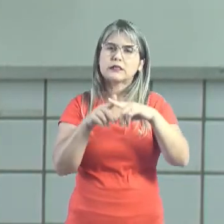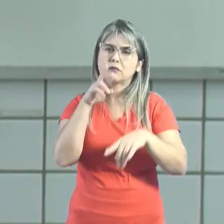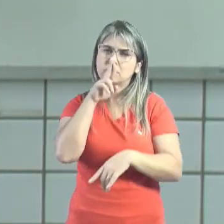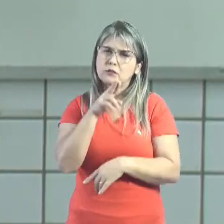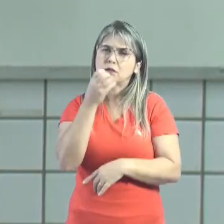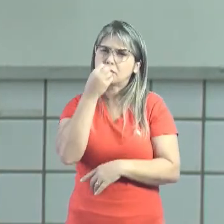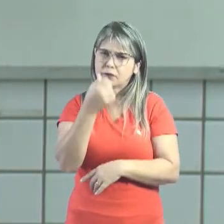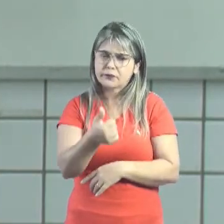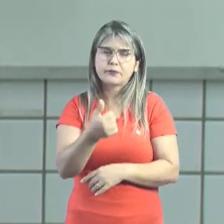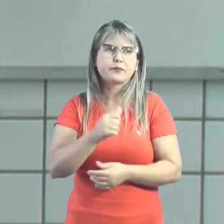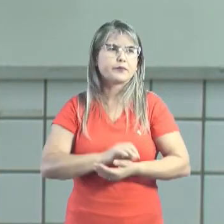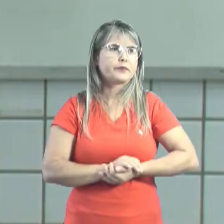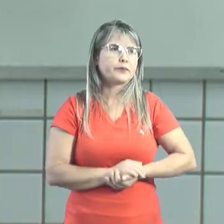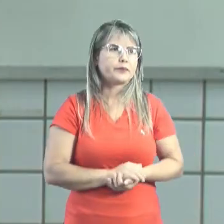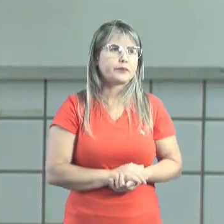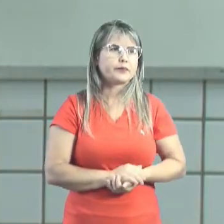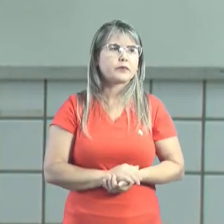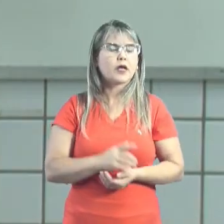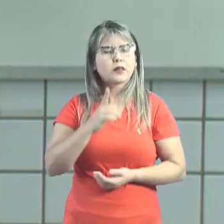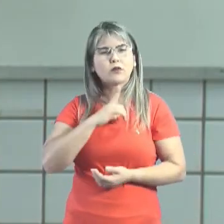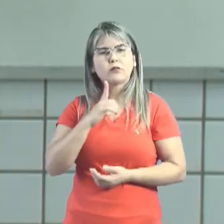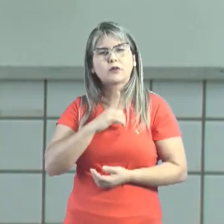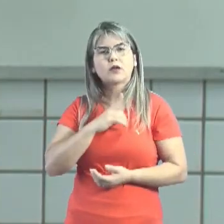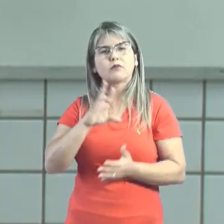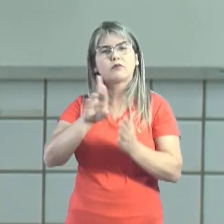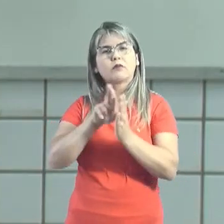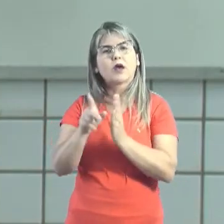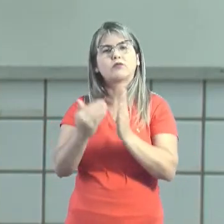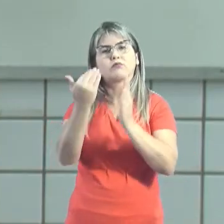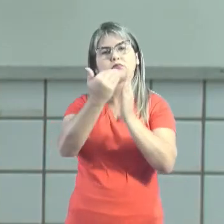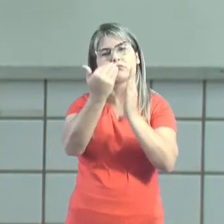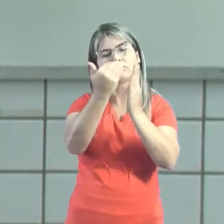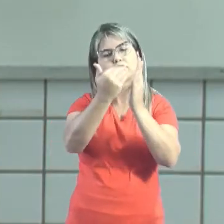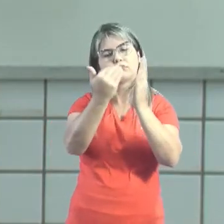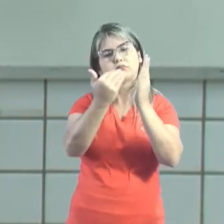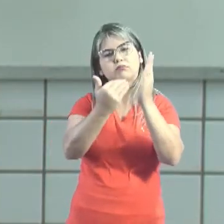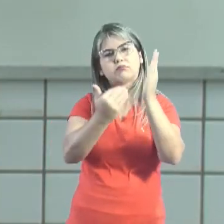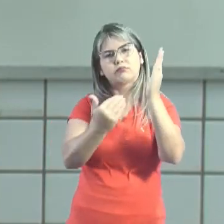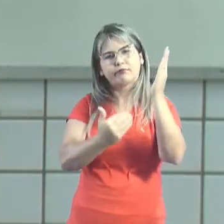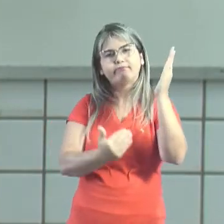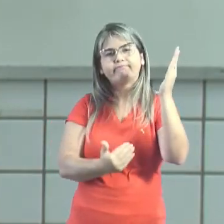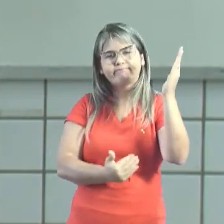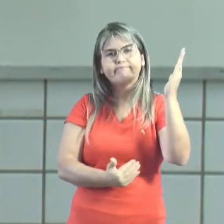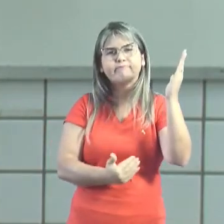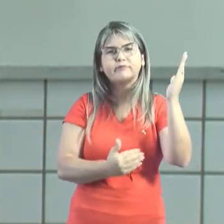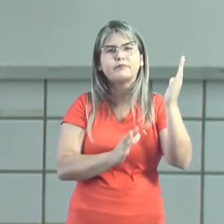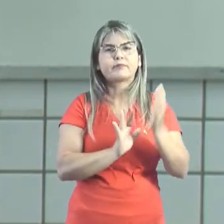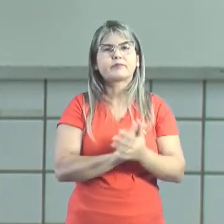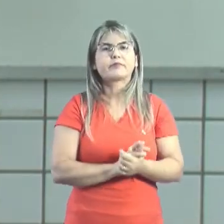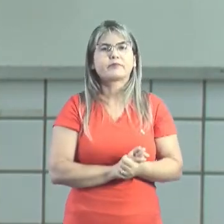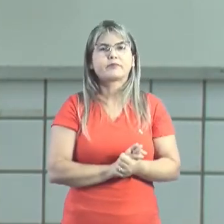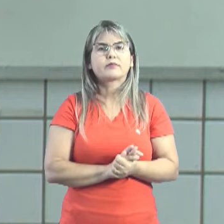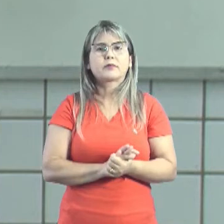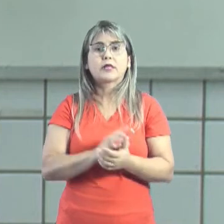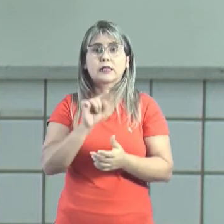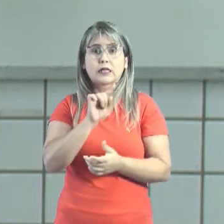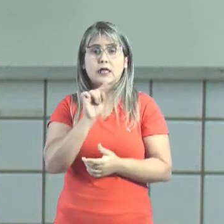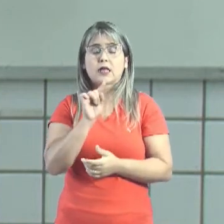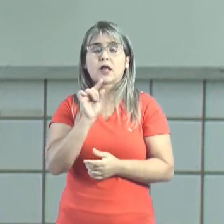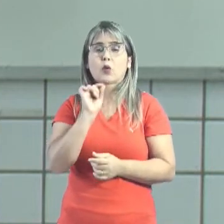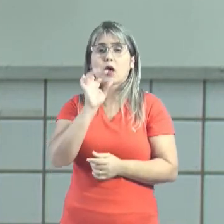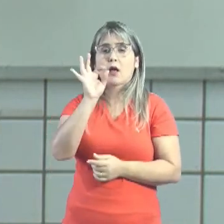hematócrito, né? Os demais aqui geralmente são análises para nós verificarmos percentuais de oxigênio no sangue.